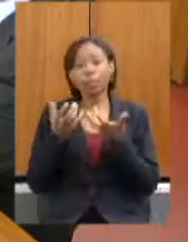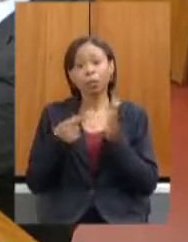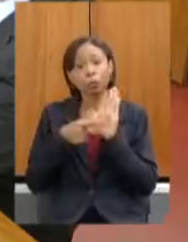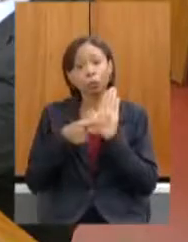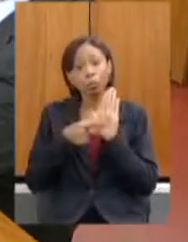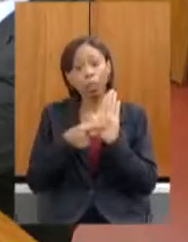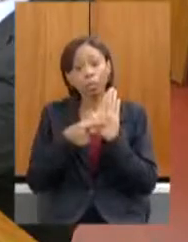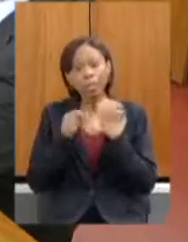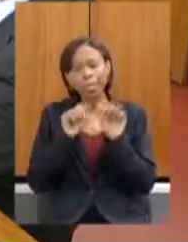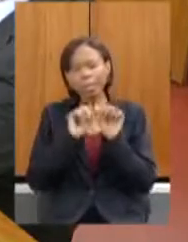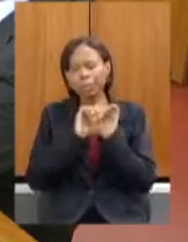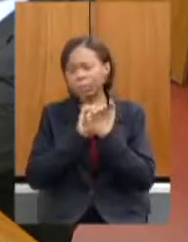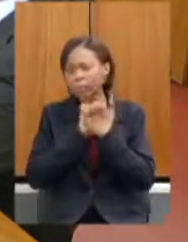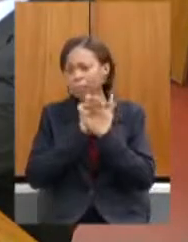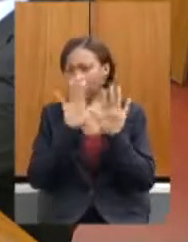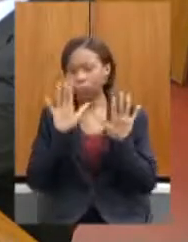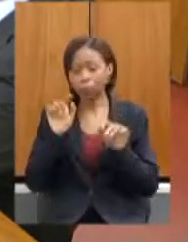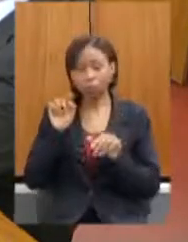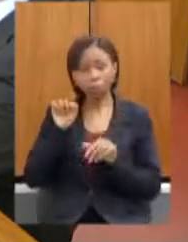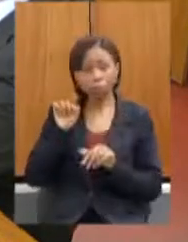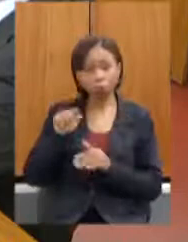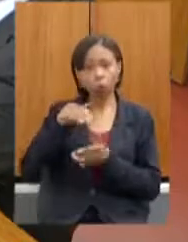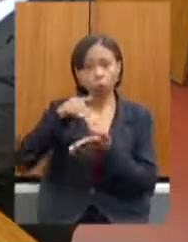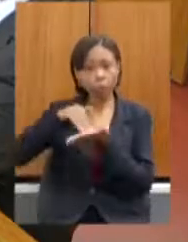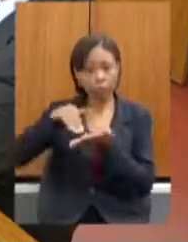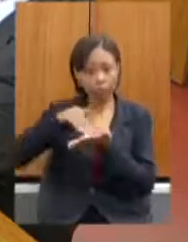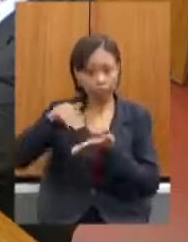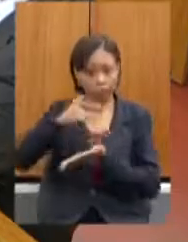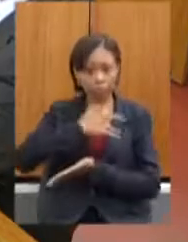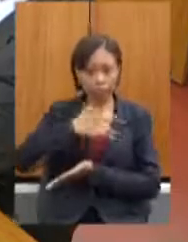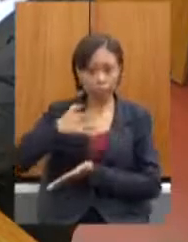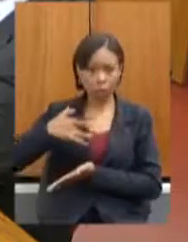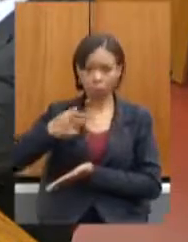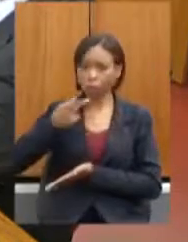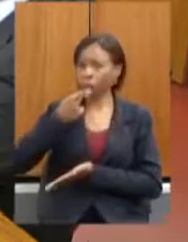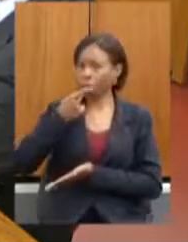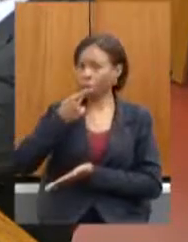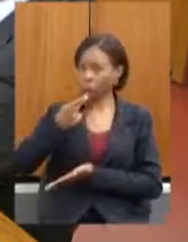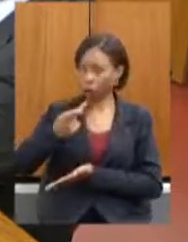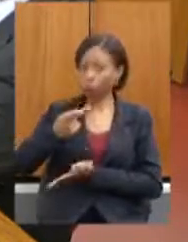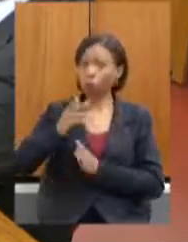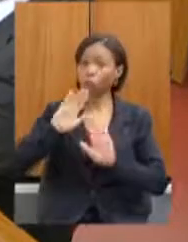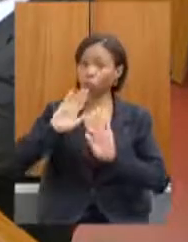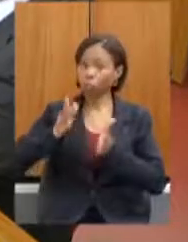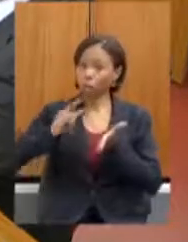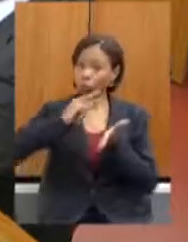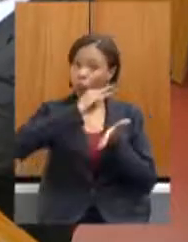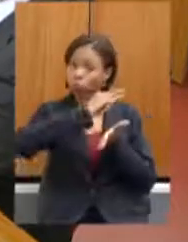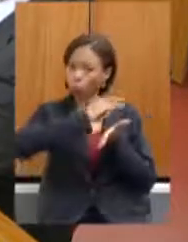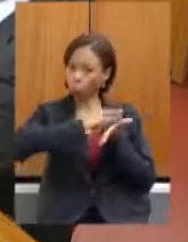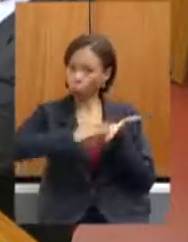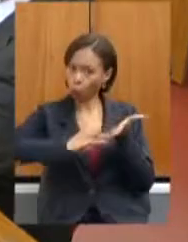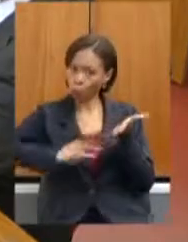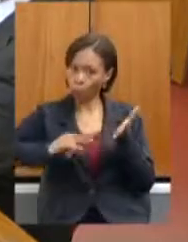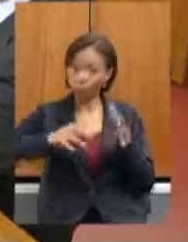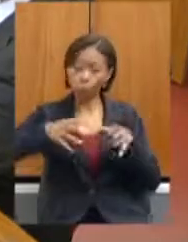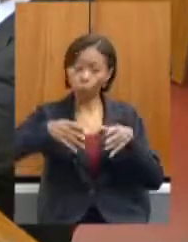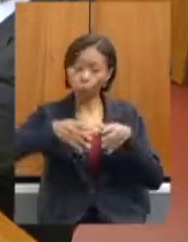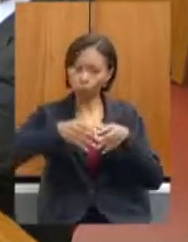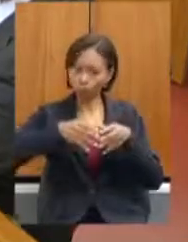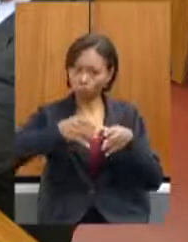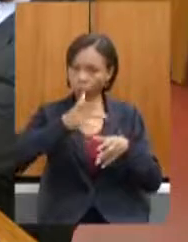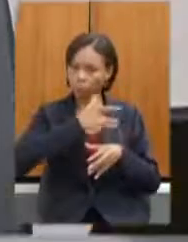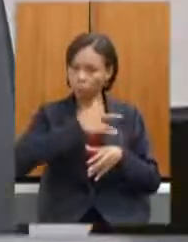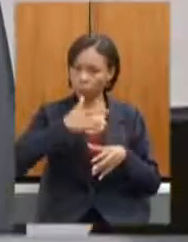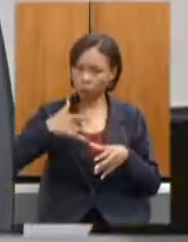tudo que o secretário disse ele está esse documento está de posse da comissão de saúde quem quiser pode procurar